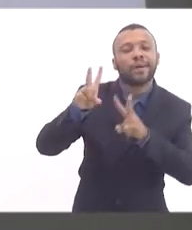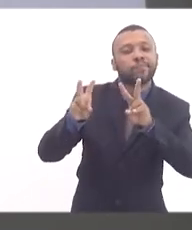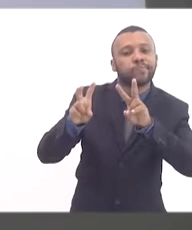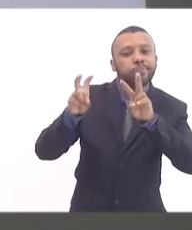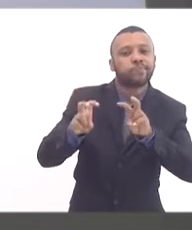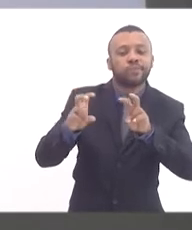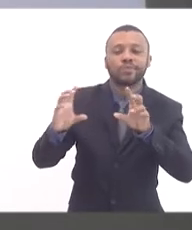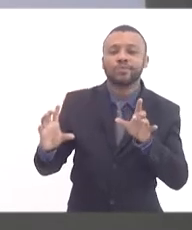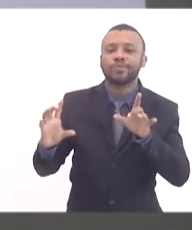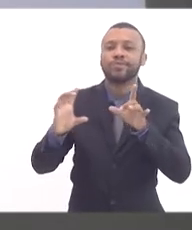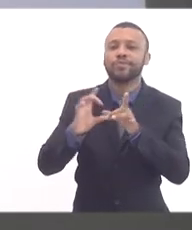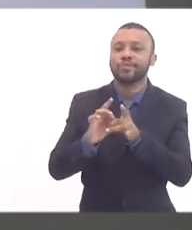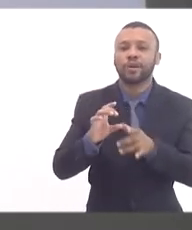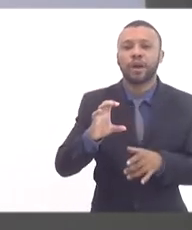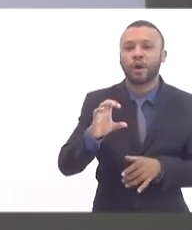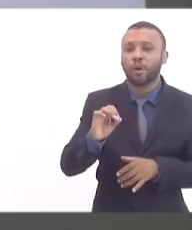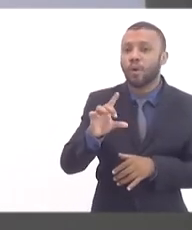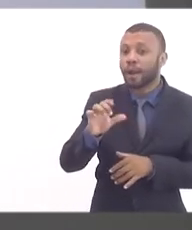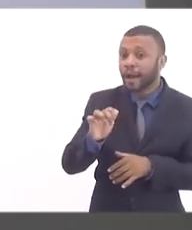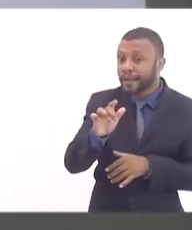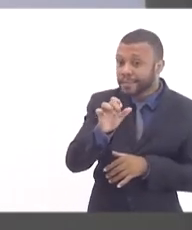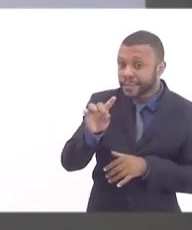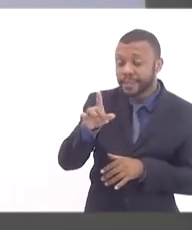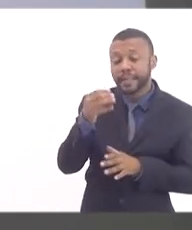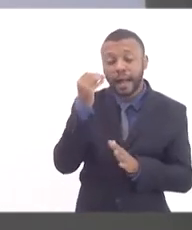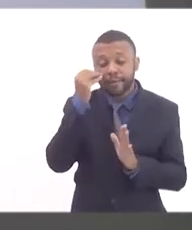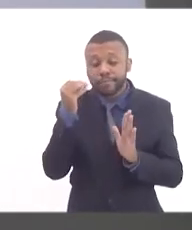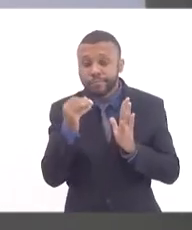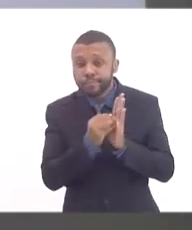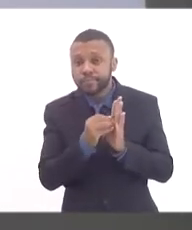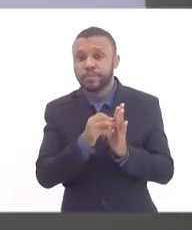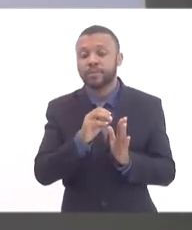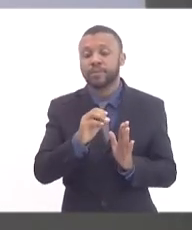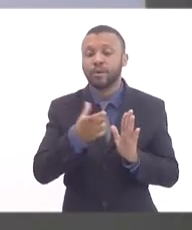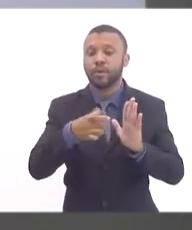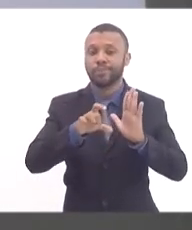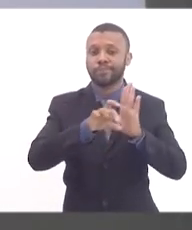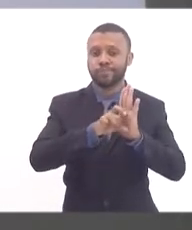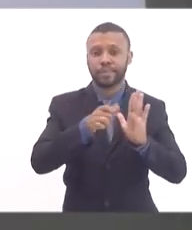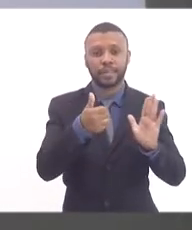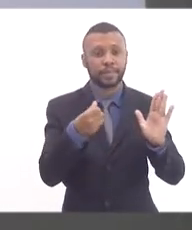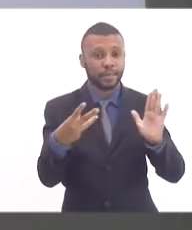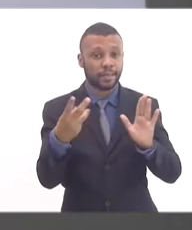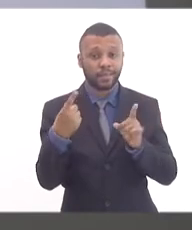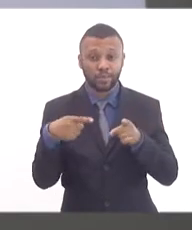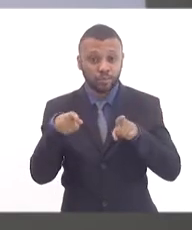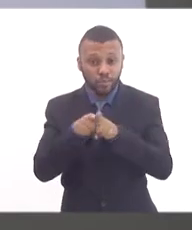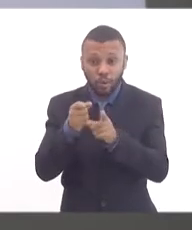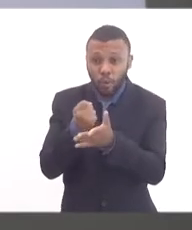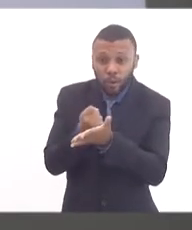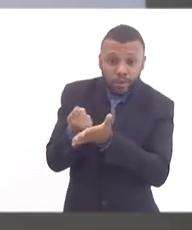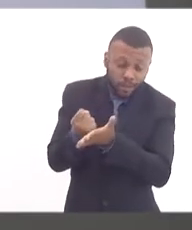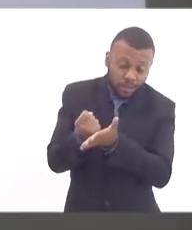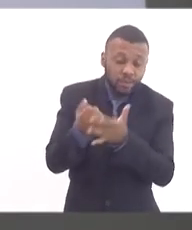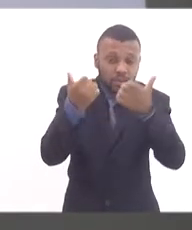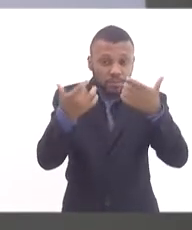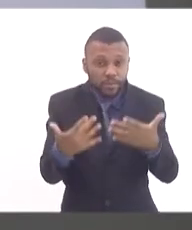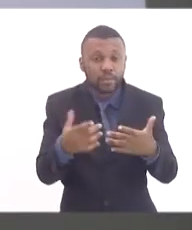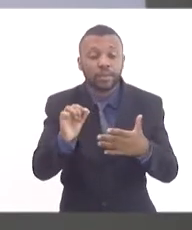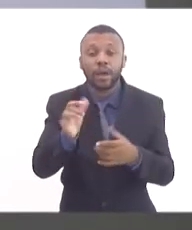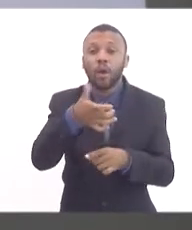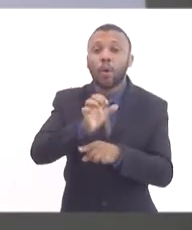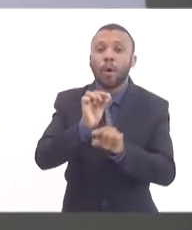né ele Tá previsto na cláusula décima terceira eu tô convênio que diz que os estados eo distrito federal